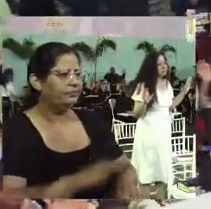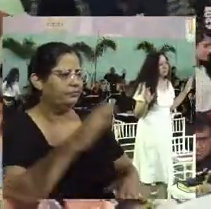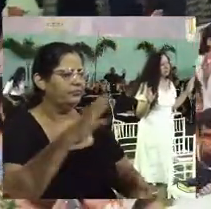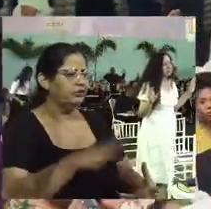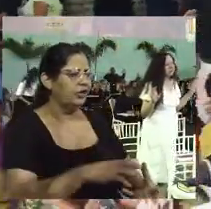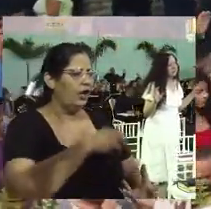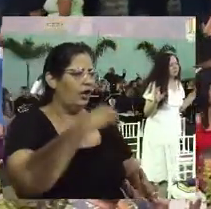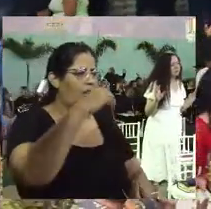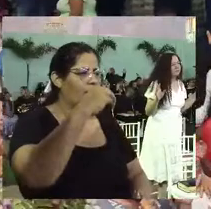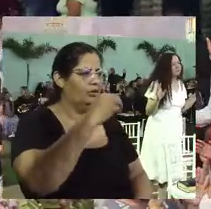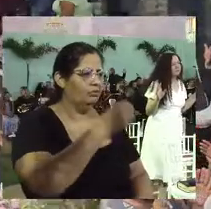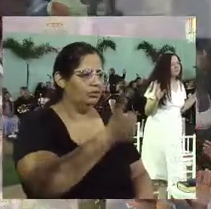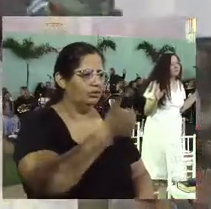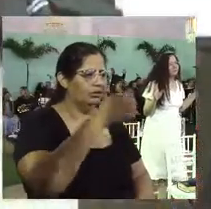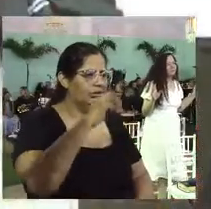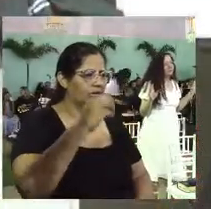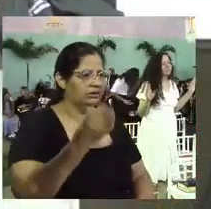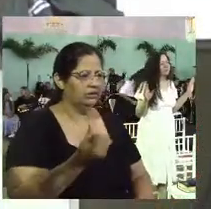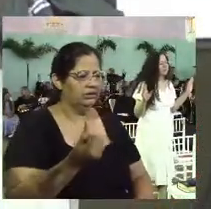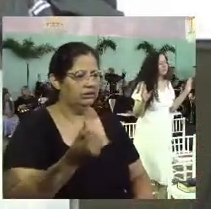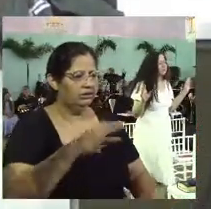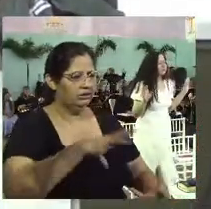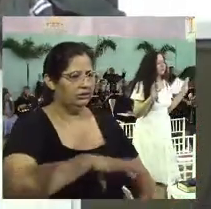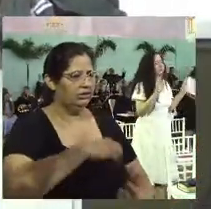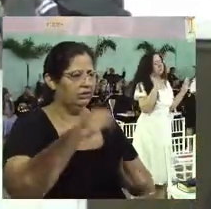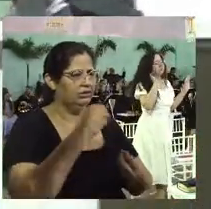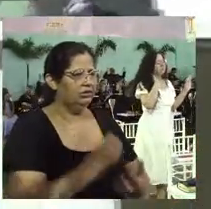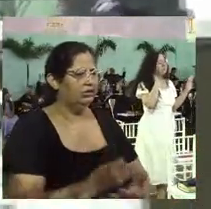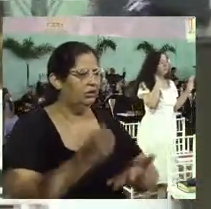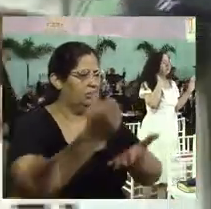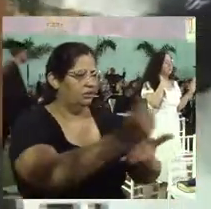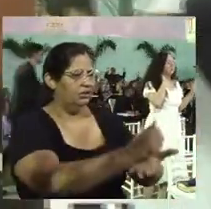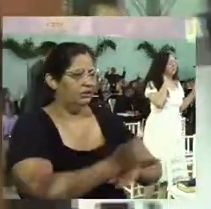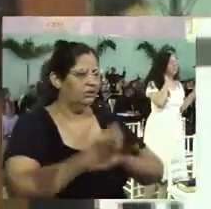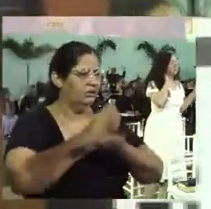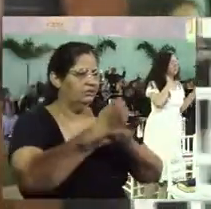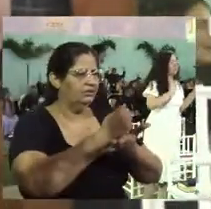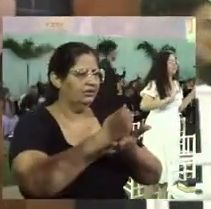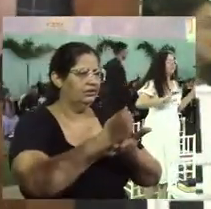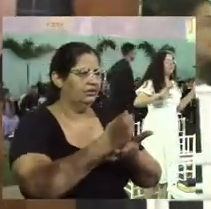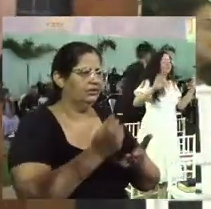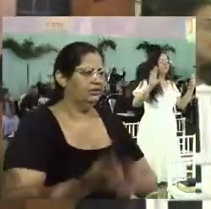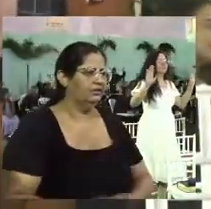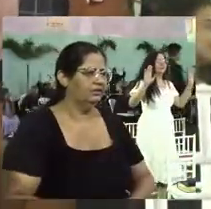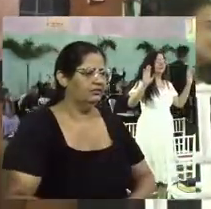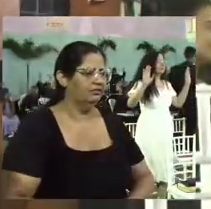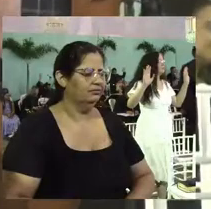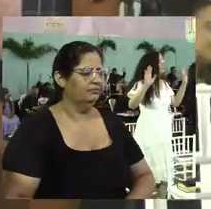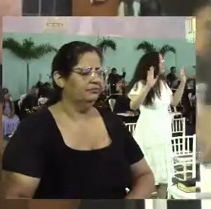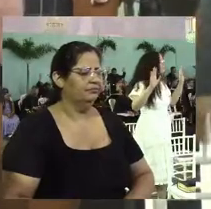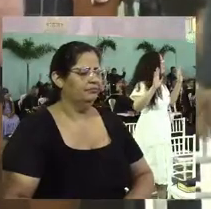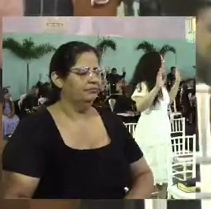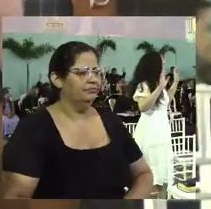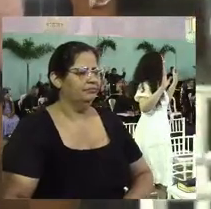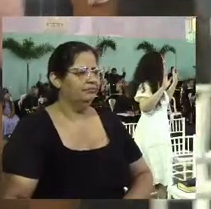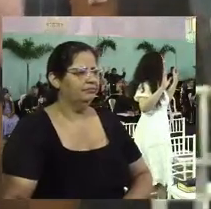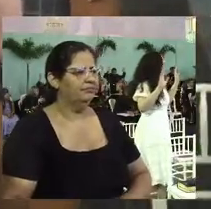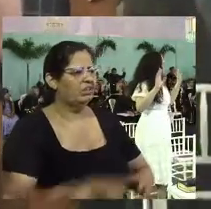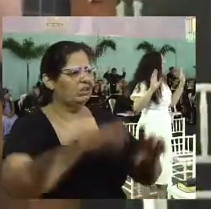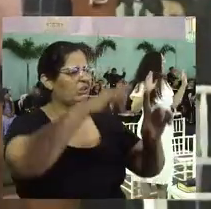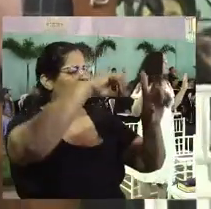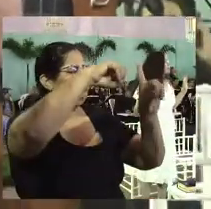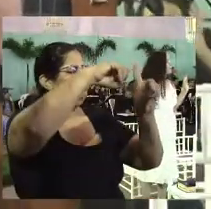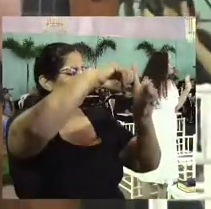106 almas pessoas estão explodindo salvação para todos os lados 106 almas e a mensagem da